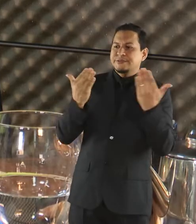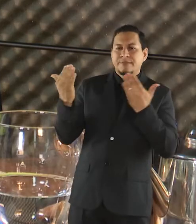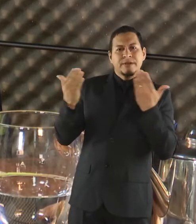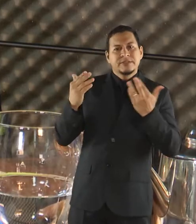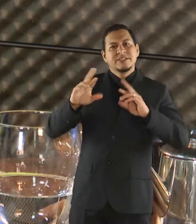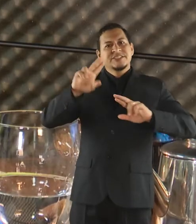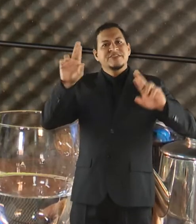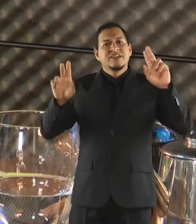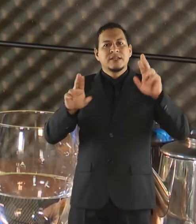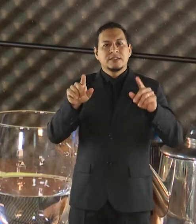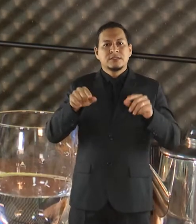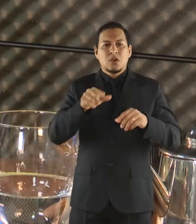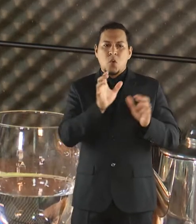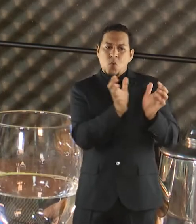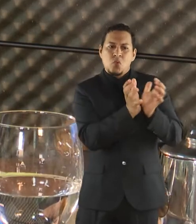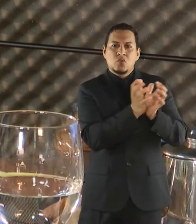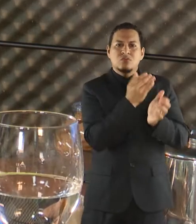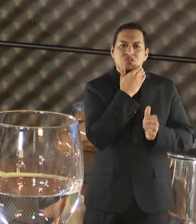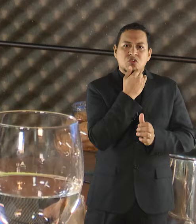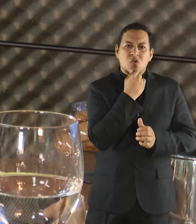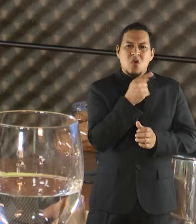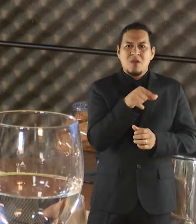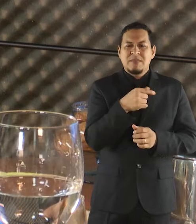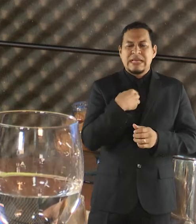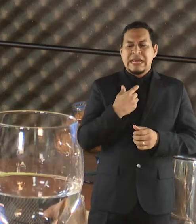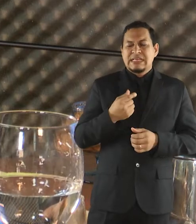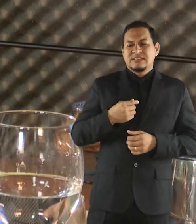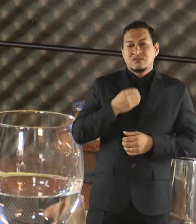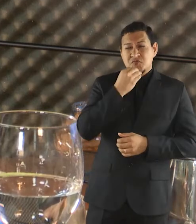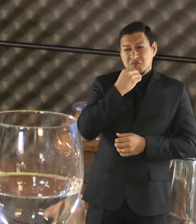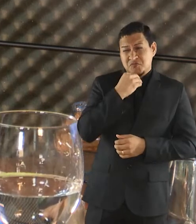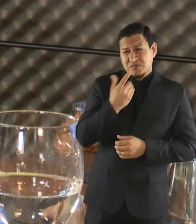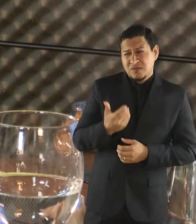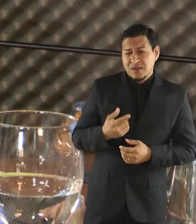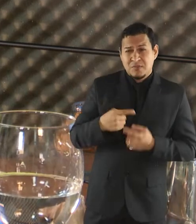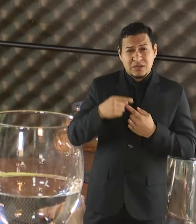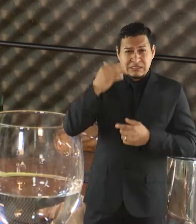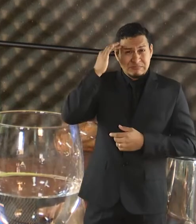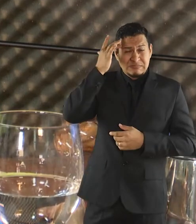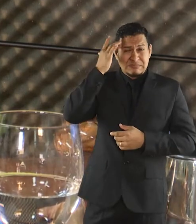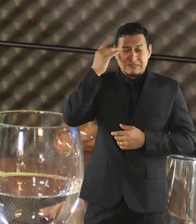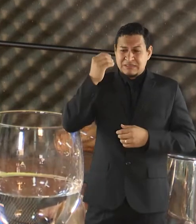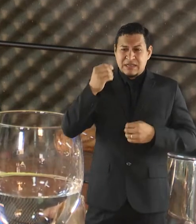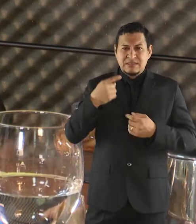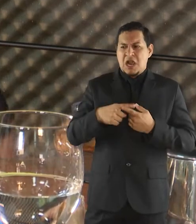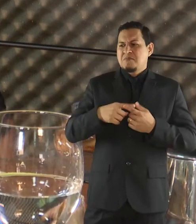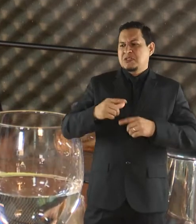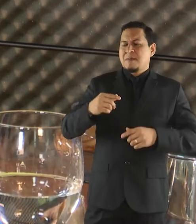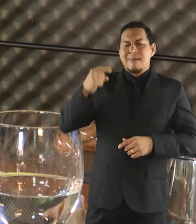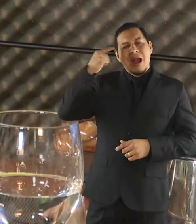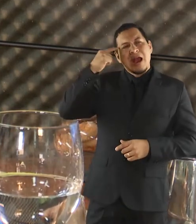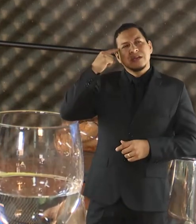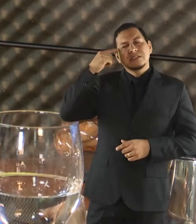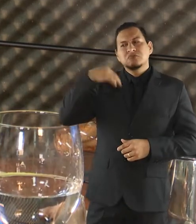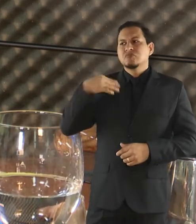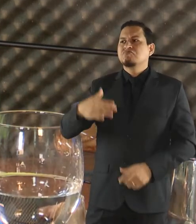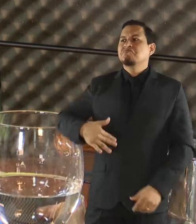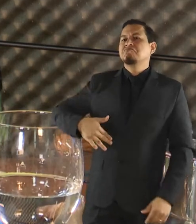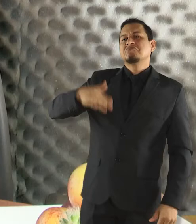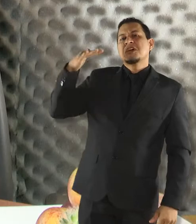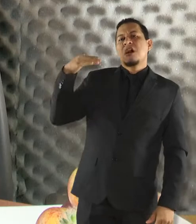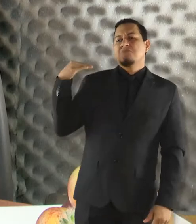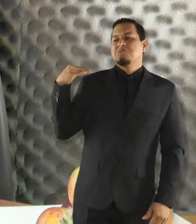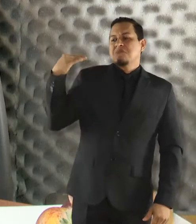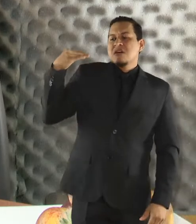essa masculinidade do homem, ela é muito frágil, né? Então, os homens, eu sou tal, sou... Baixa não.